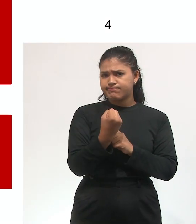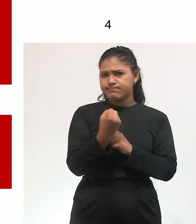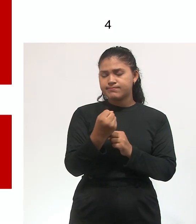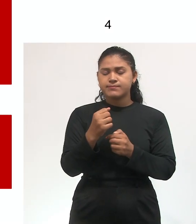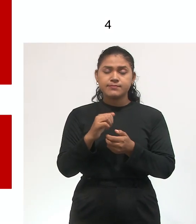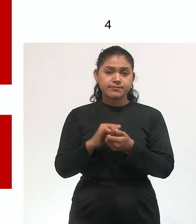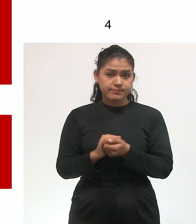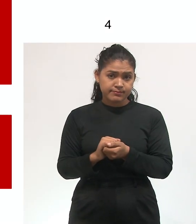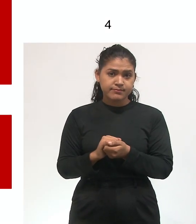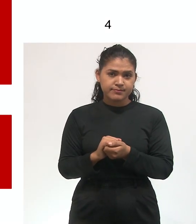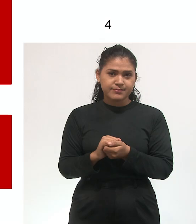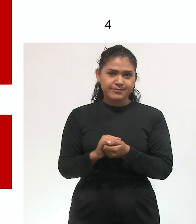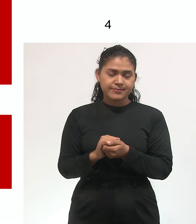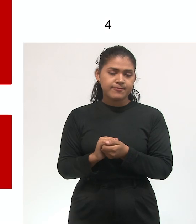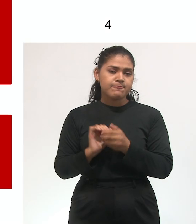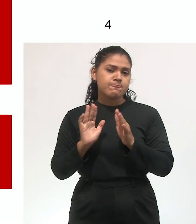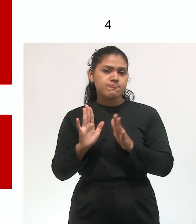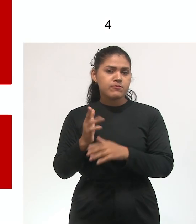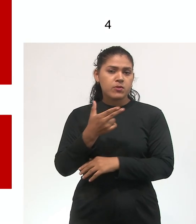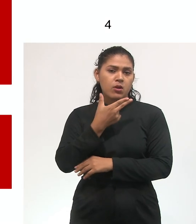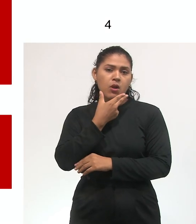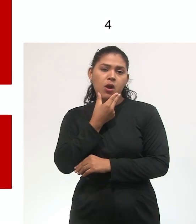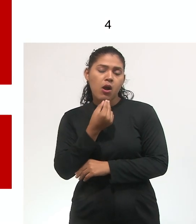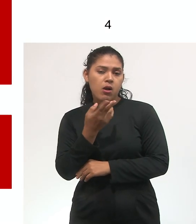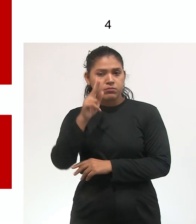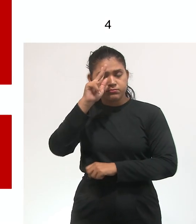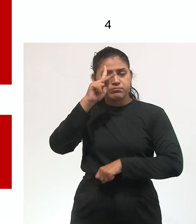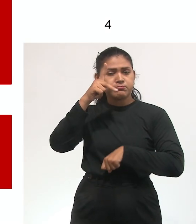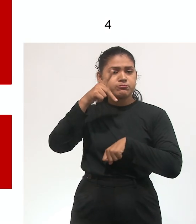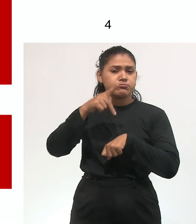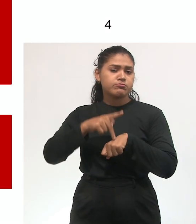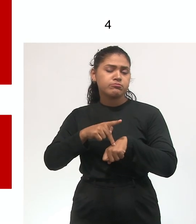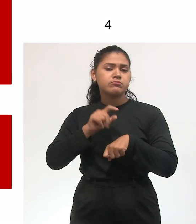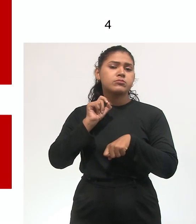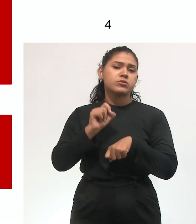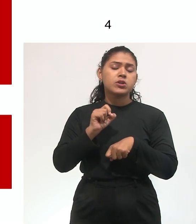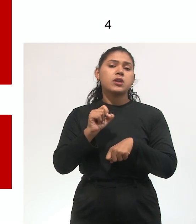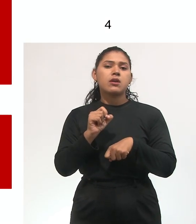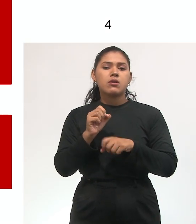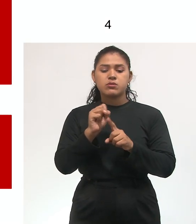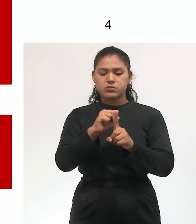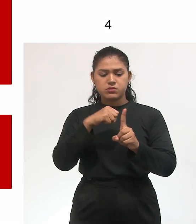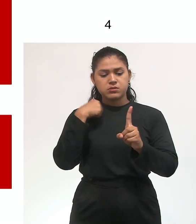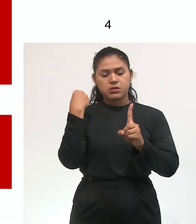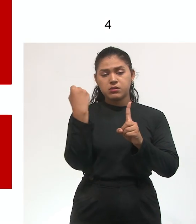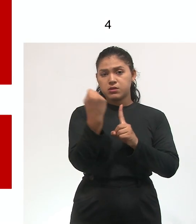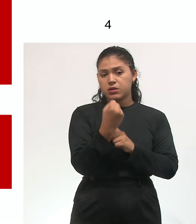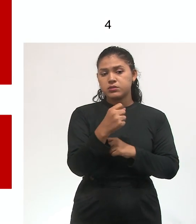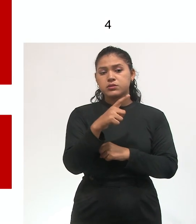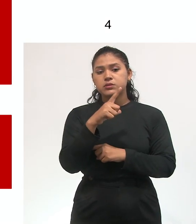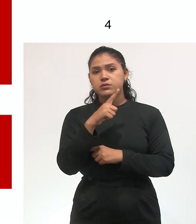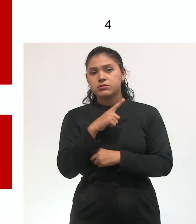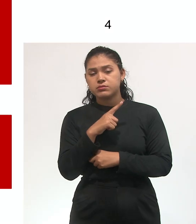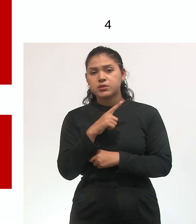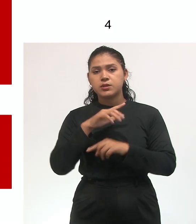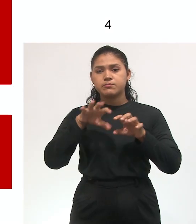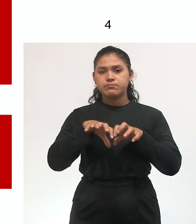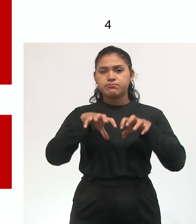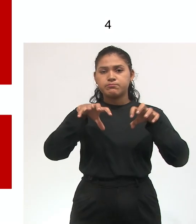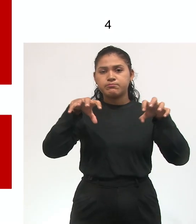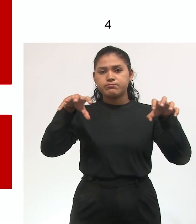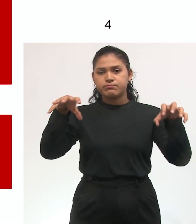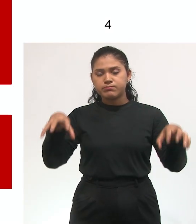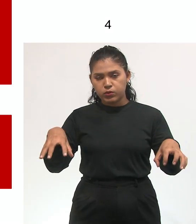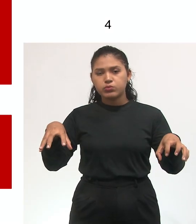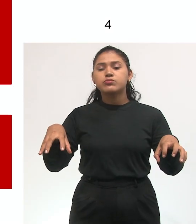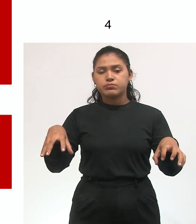sociedade, né? Então, para o Karl Marx, a sociedade estaria dividida em duas